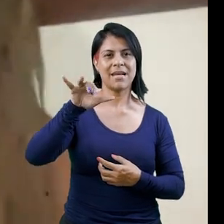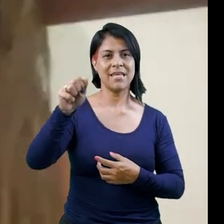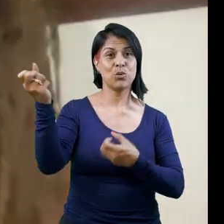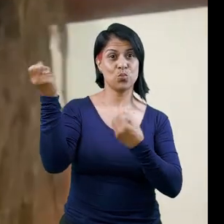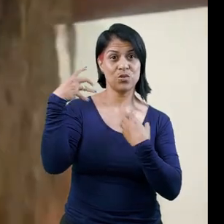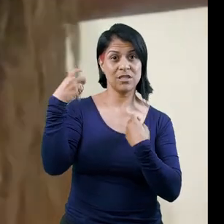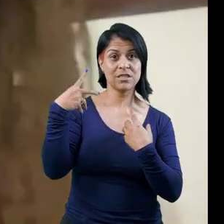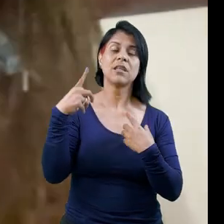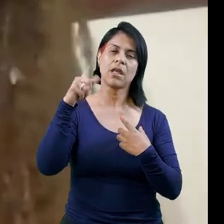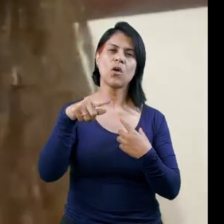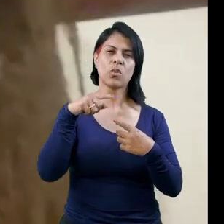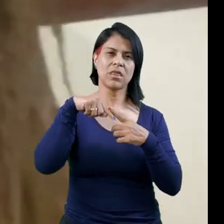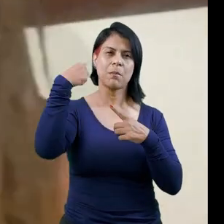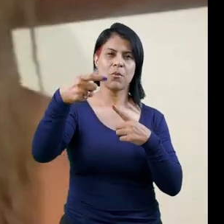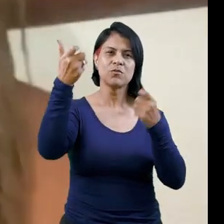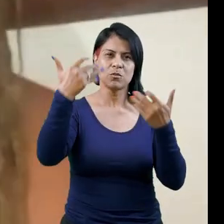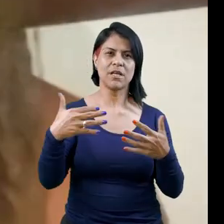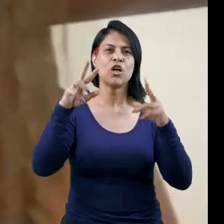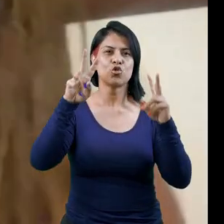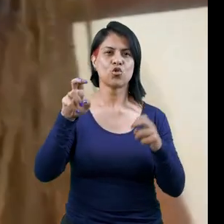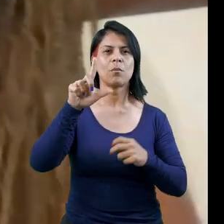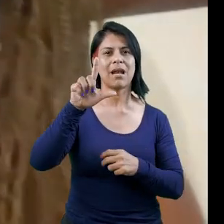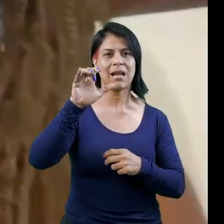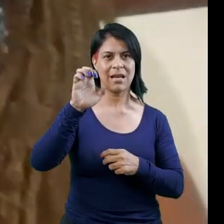Leda, vou passar por ela rapidinho.